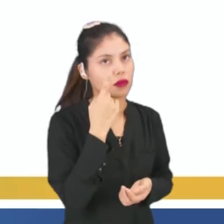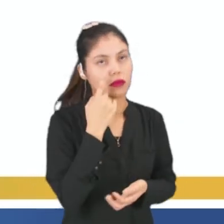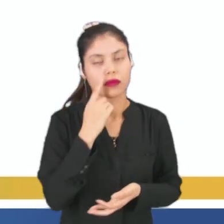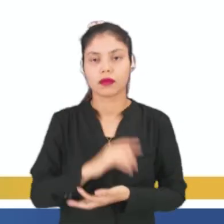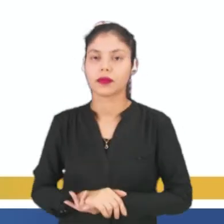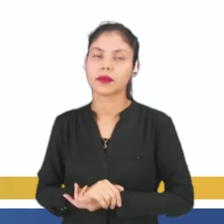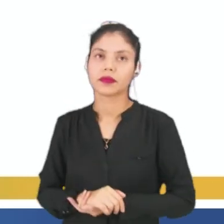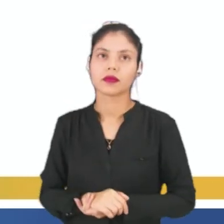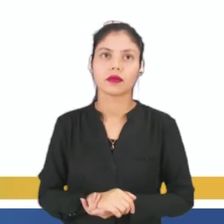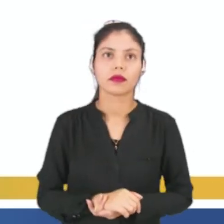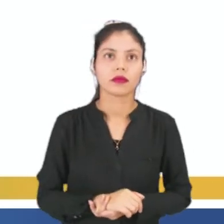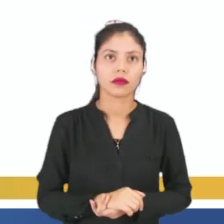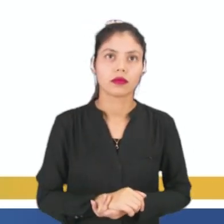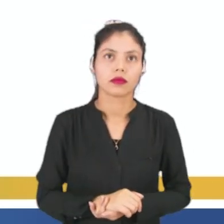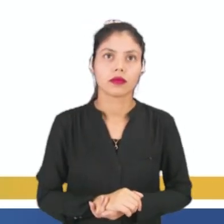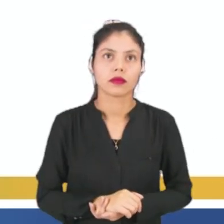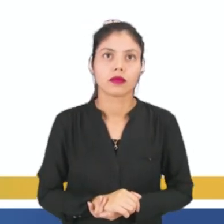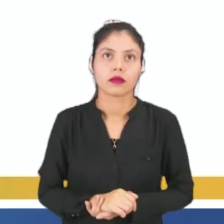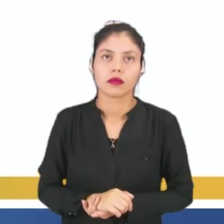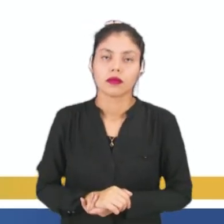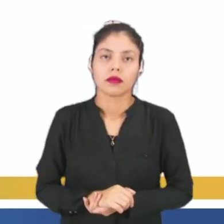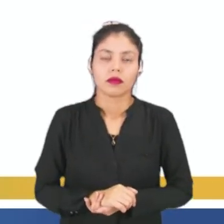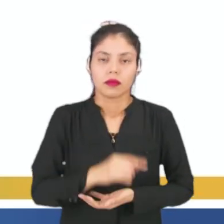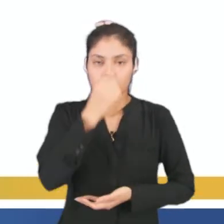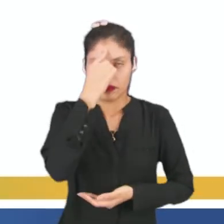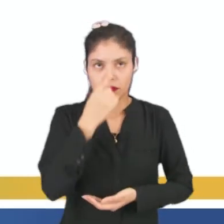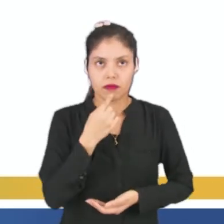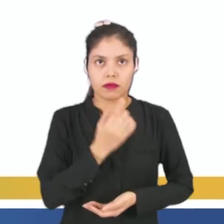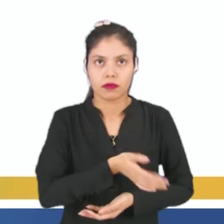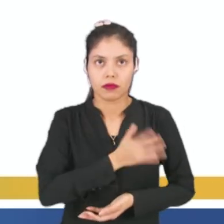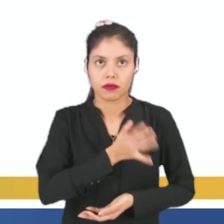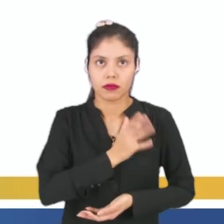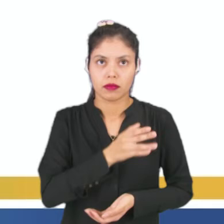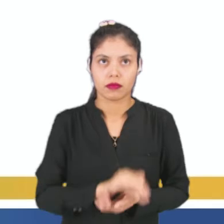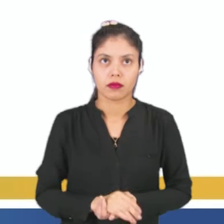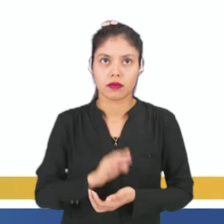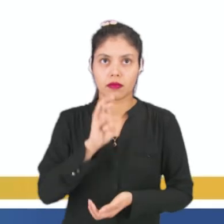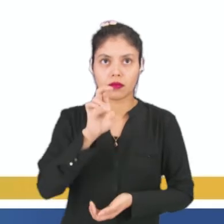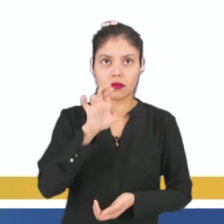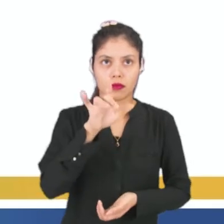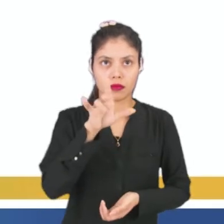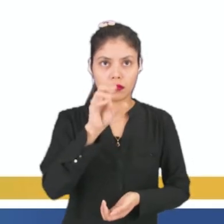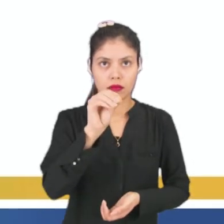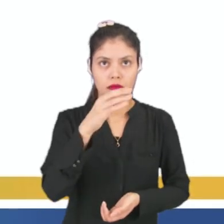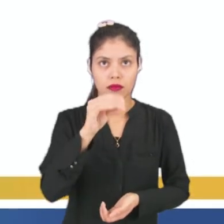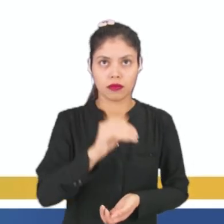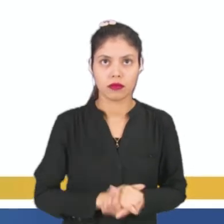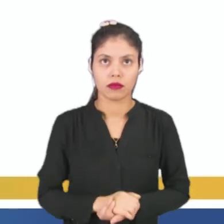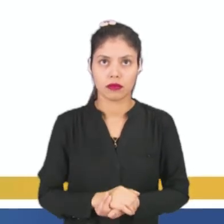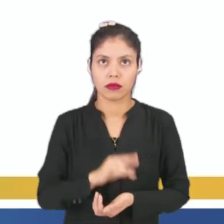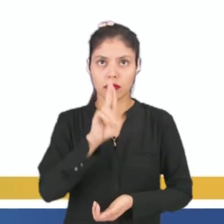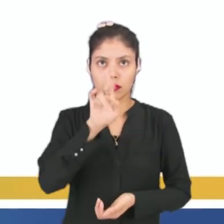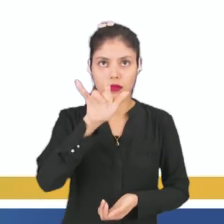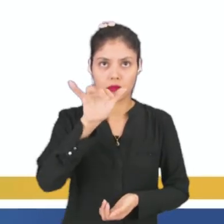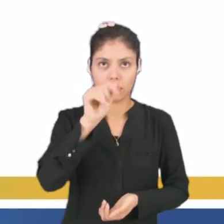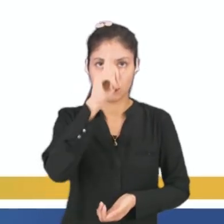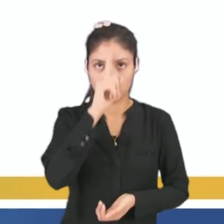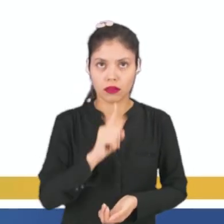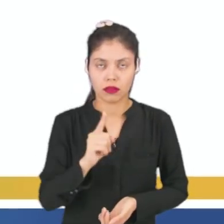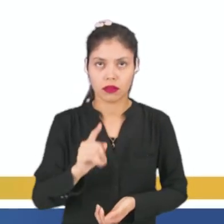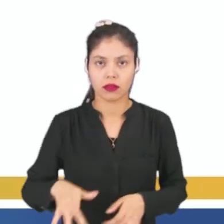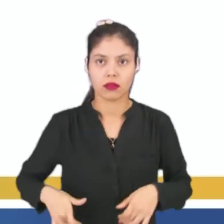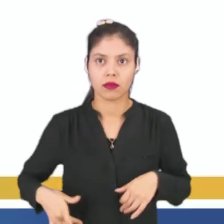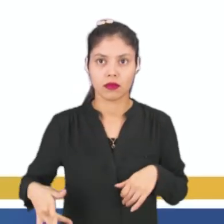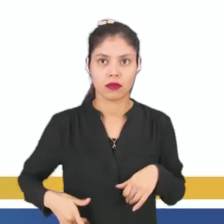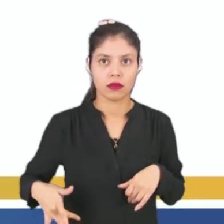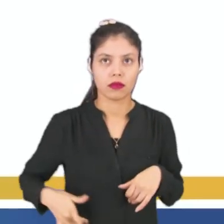aí no gráfico, nessa figura, no coração, sangue, bile negra no baço, bilis amarela no fígado e